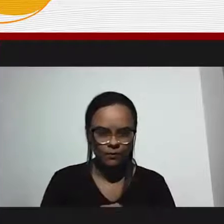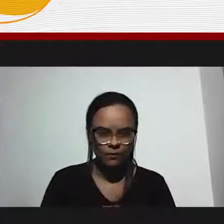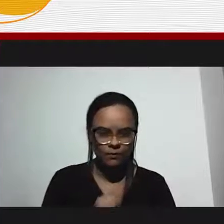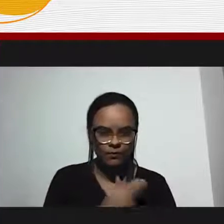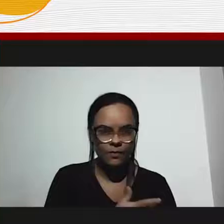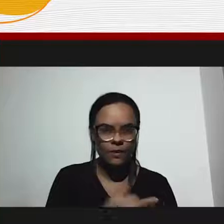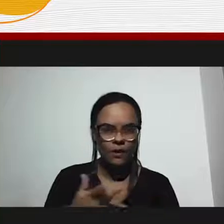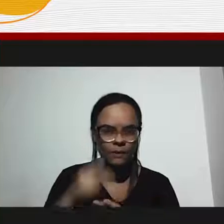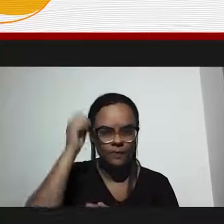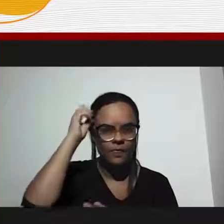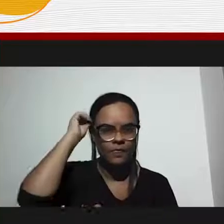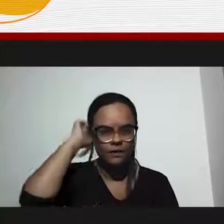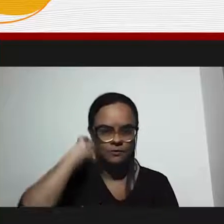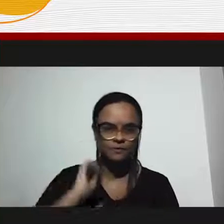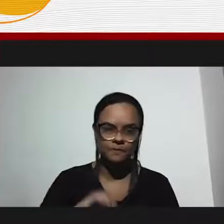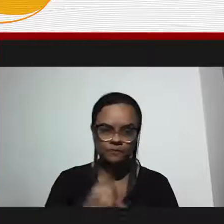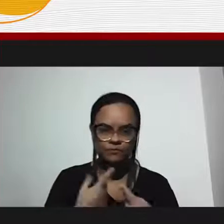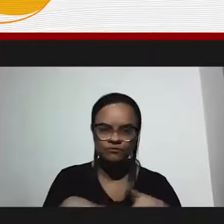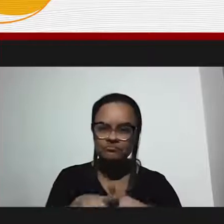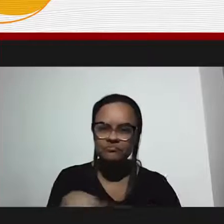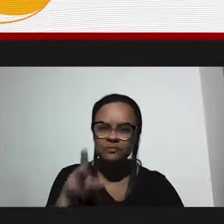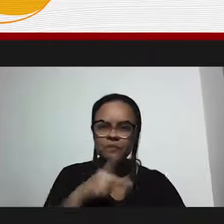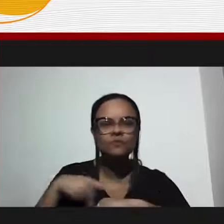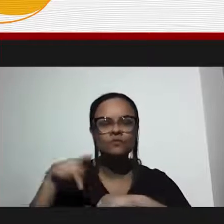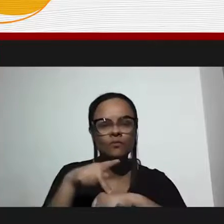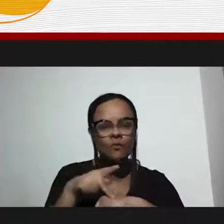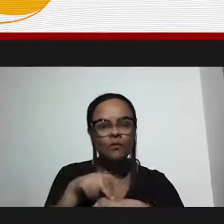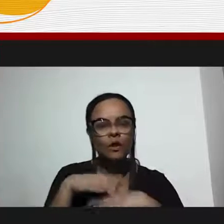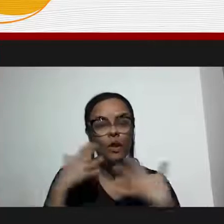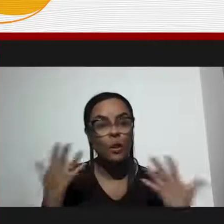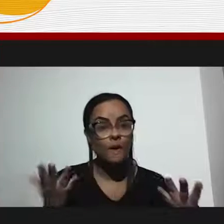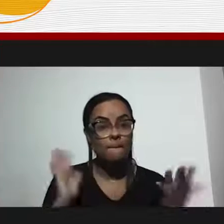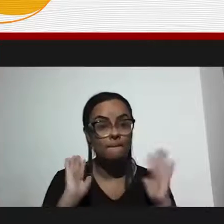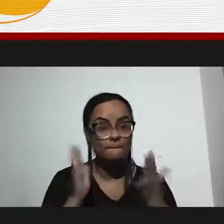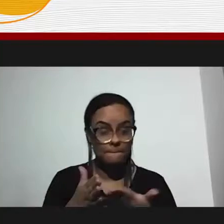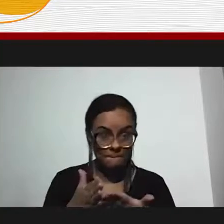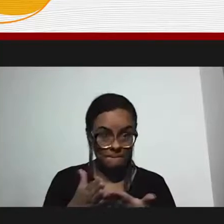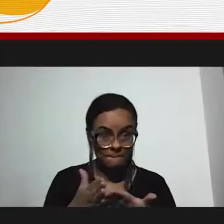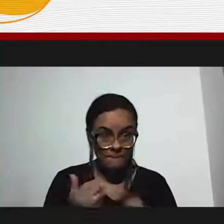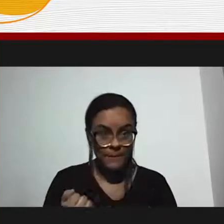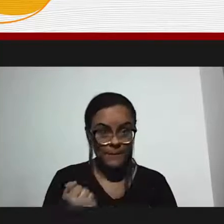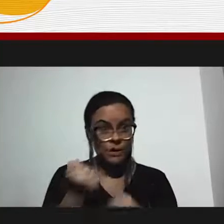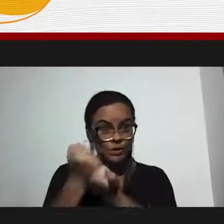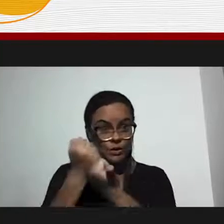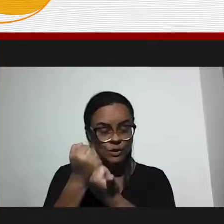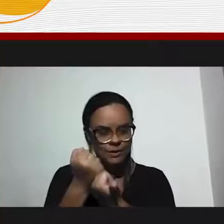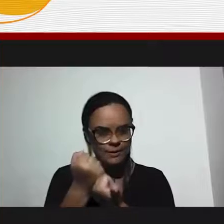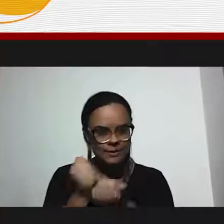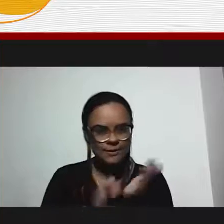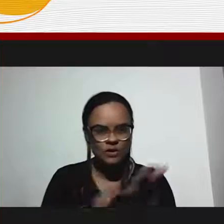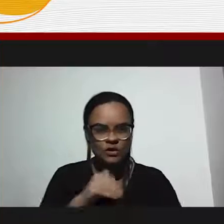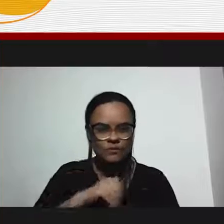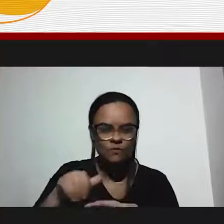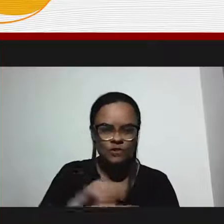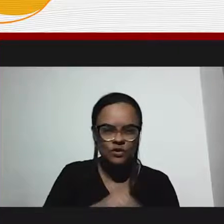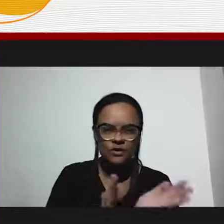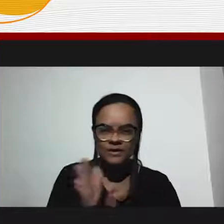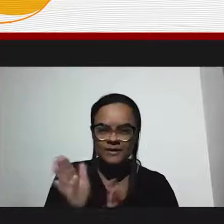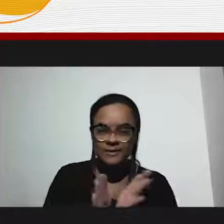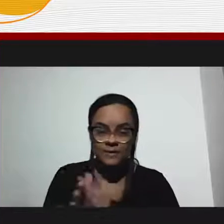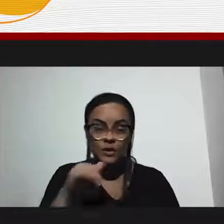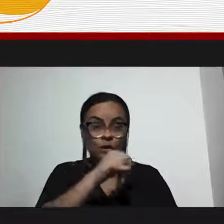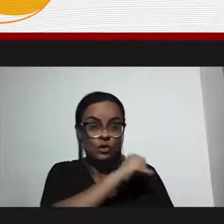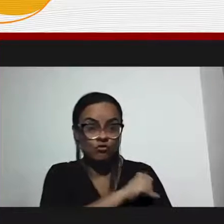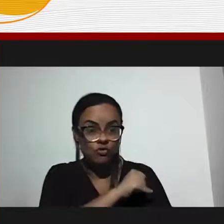algumas cidades também do país, e hoje eu sou embaixador da Secretaria de Acessibilidade do Rio